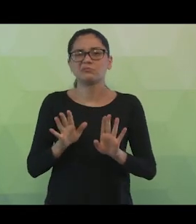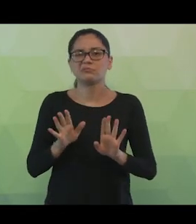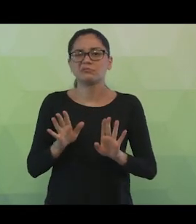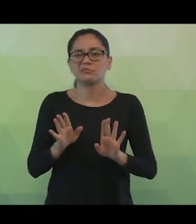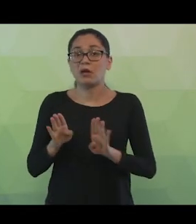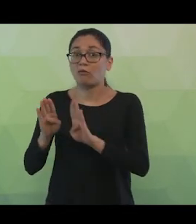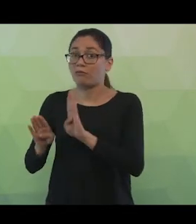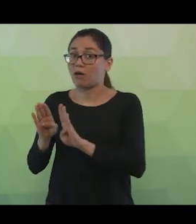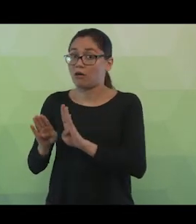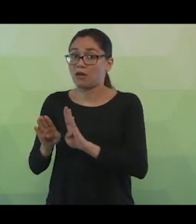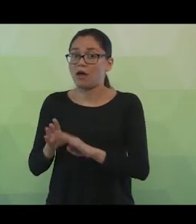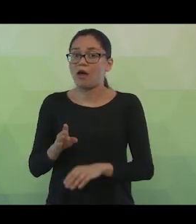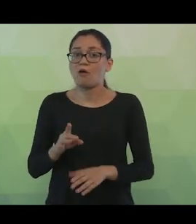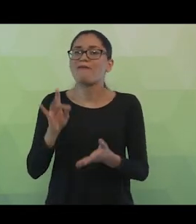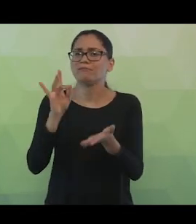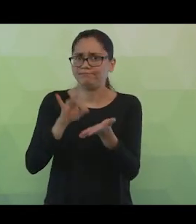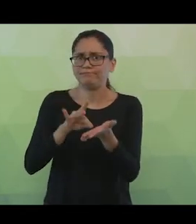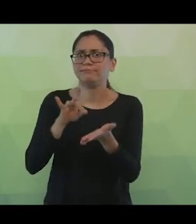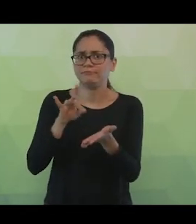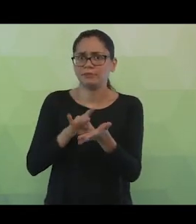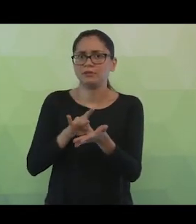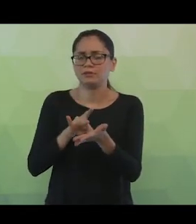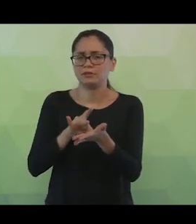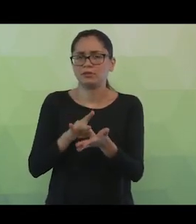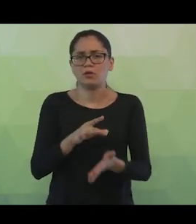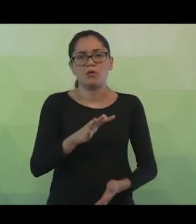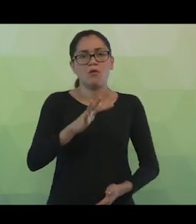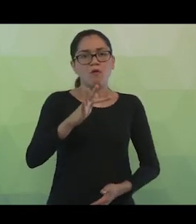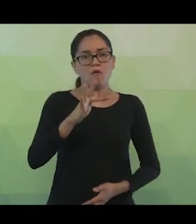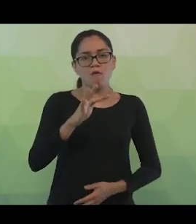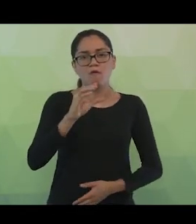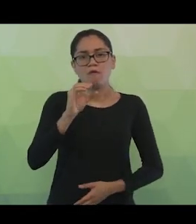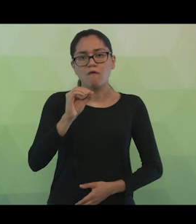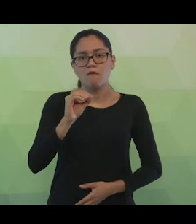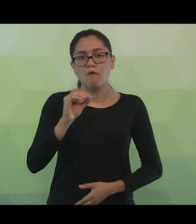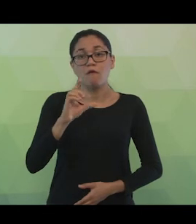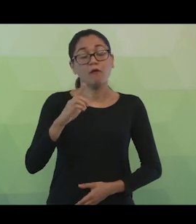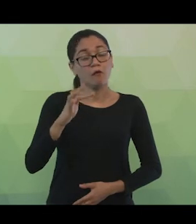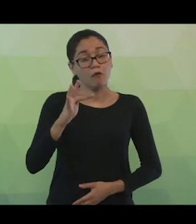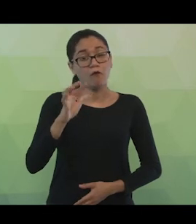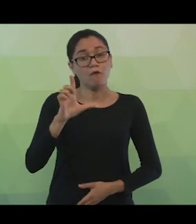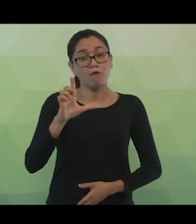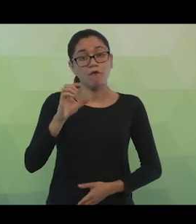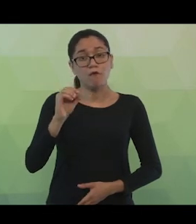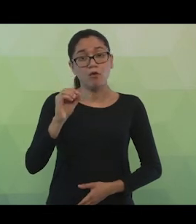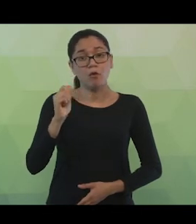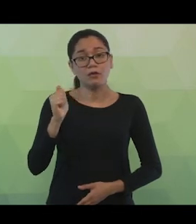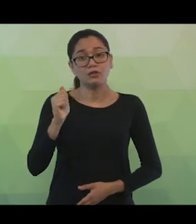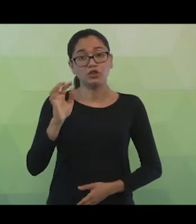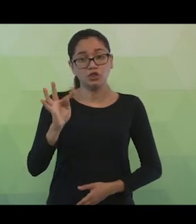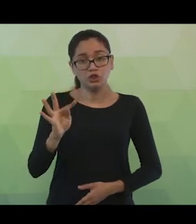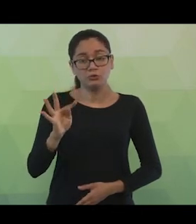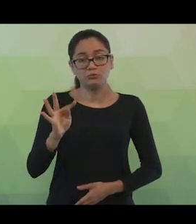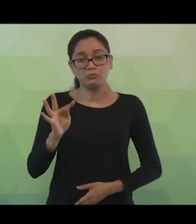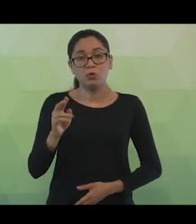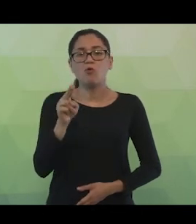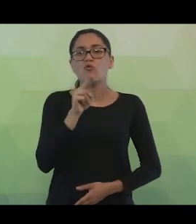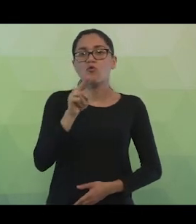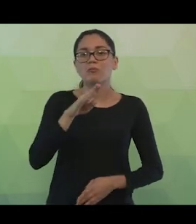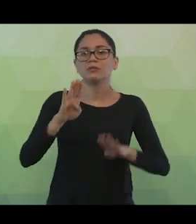do tipo real. Eu falo que ela é float e o nome da minha variável,